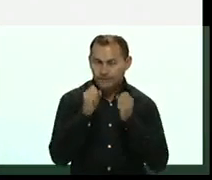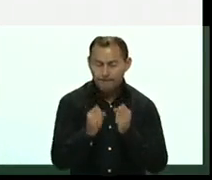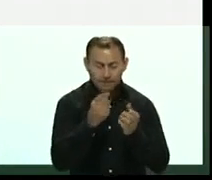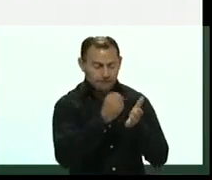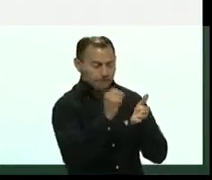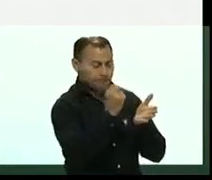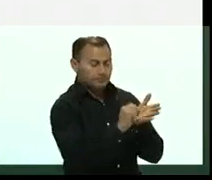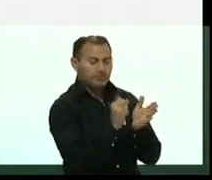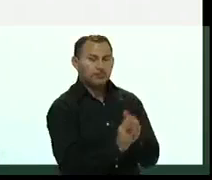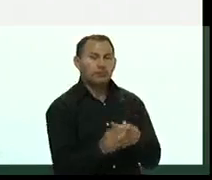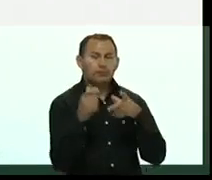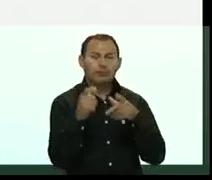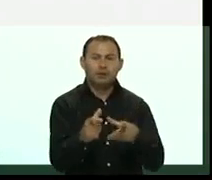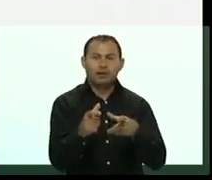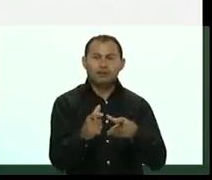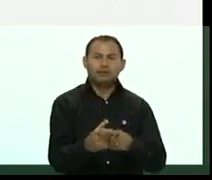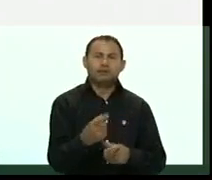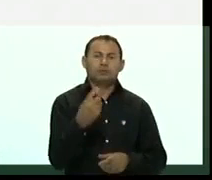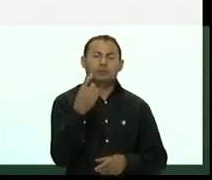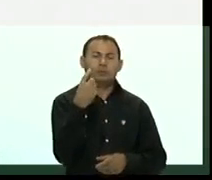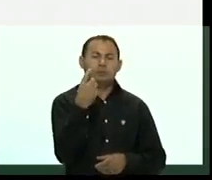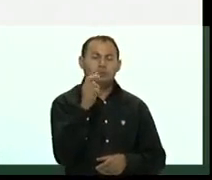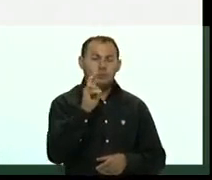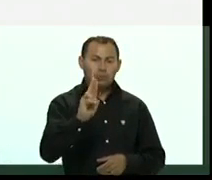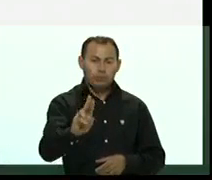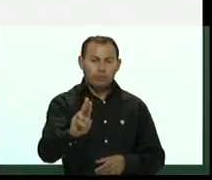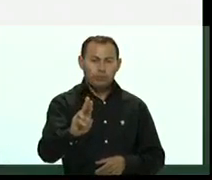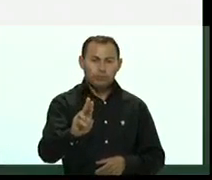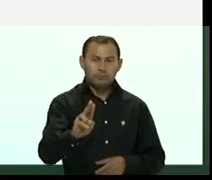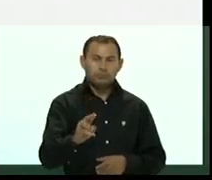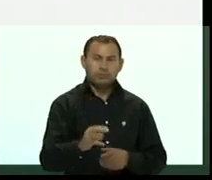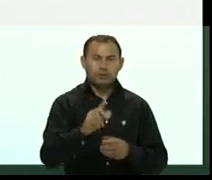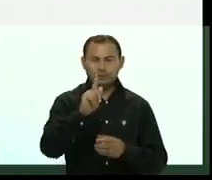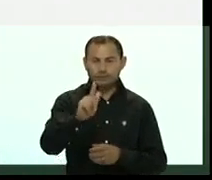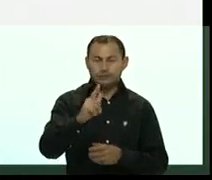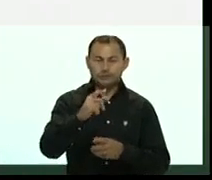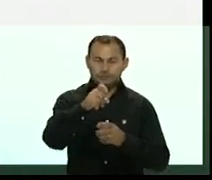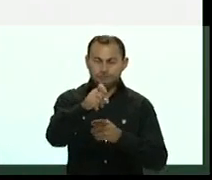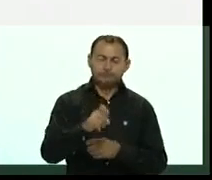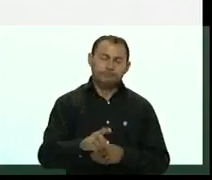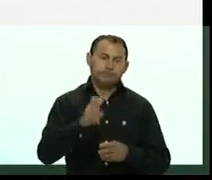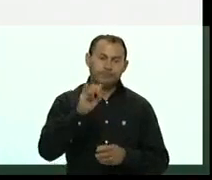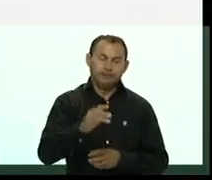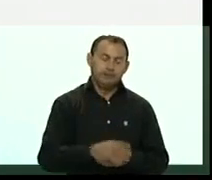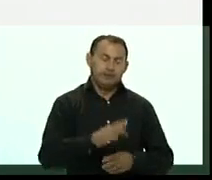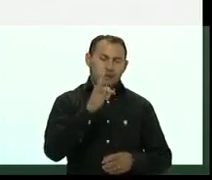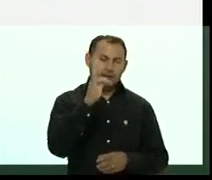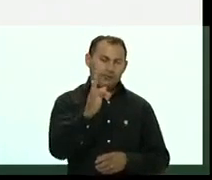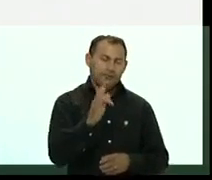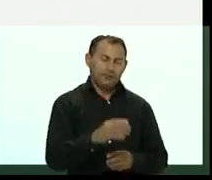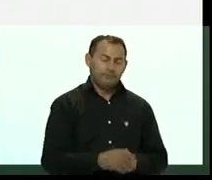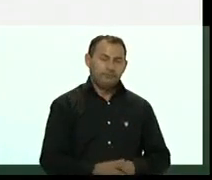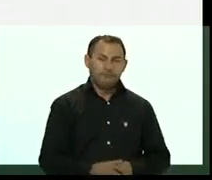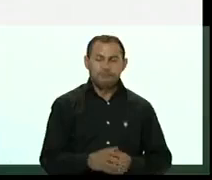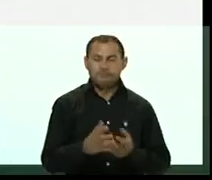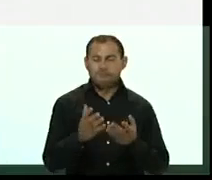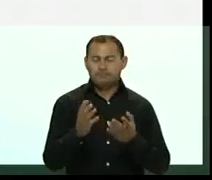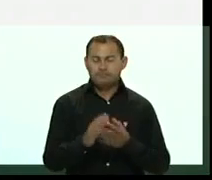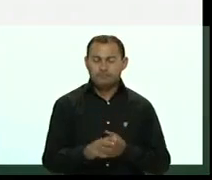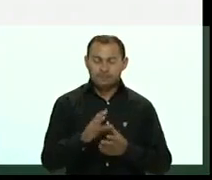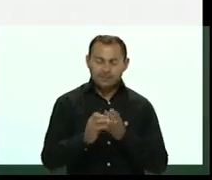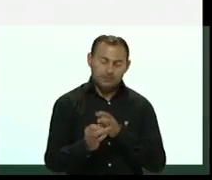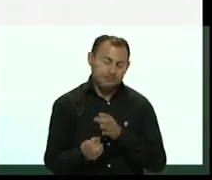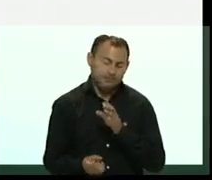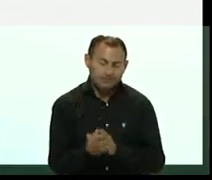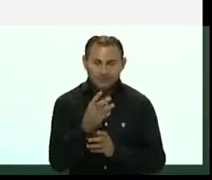escrever no lugar deste u a g de x. Então vai ser f de g